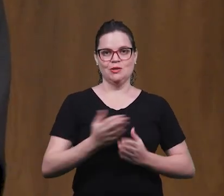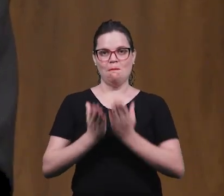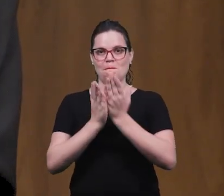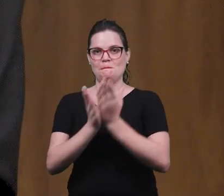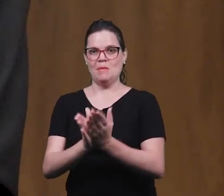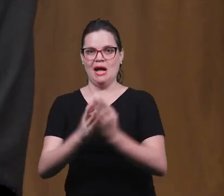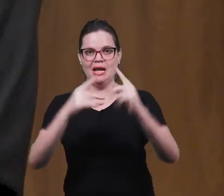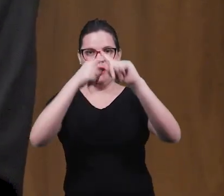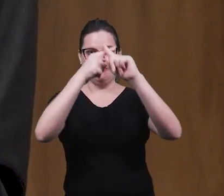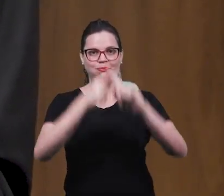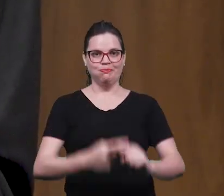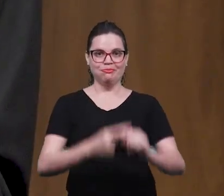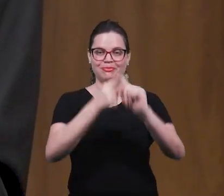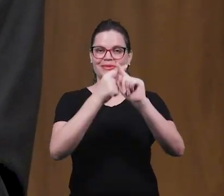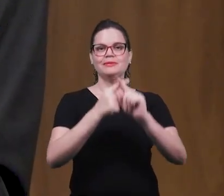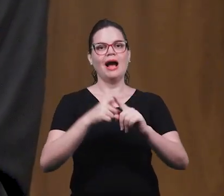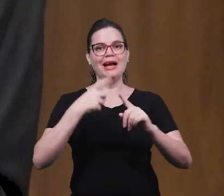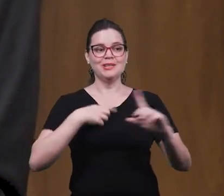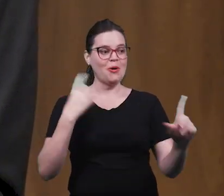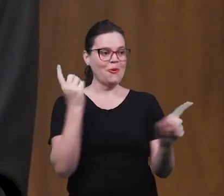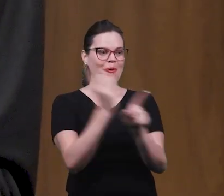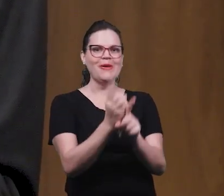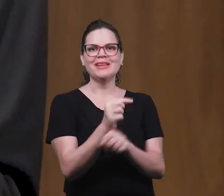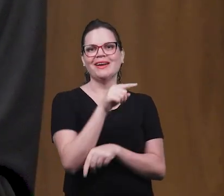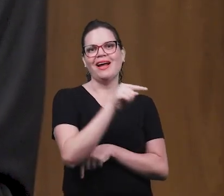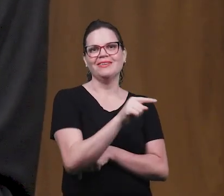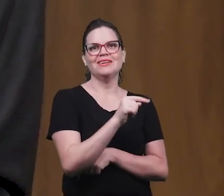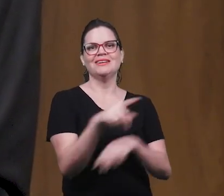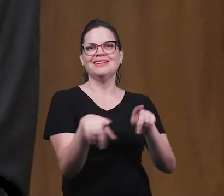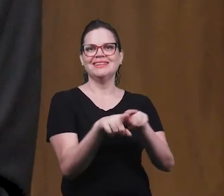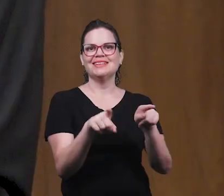nos encontrávamos como em reuniões de